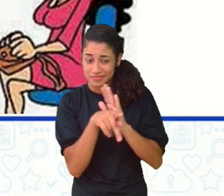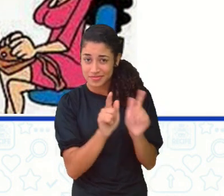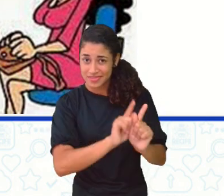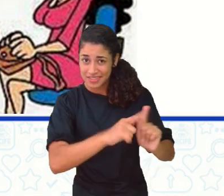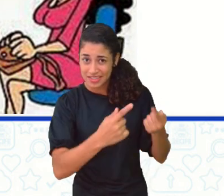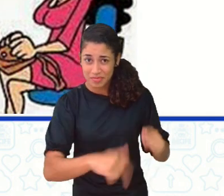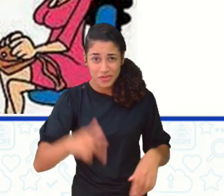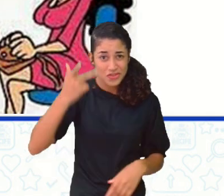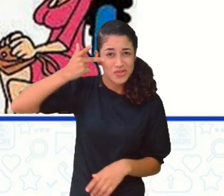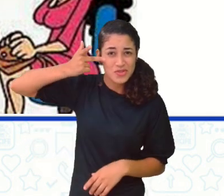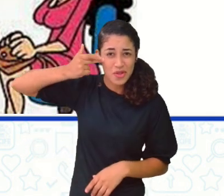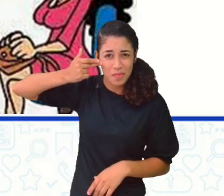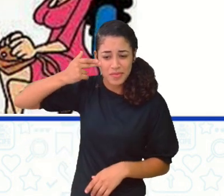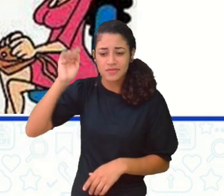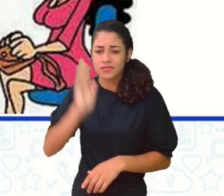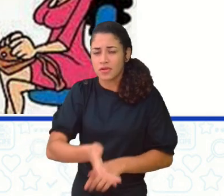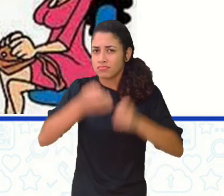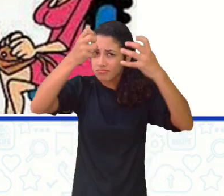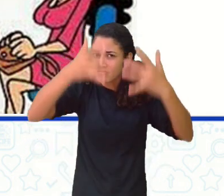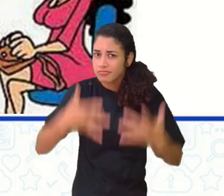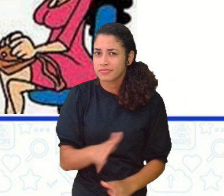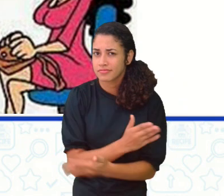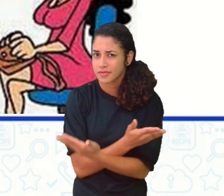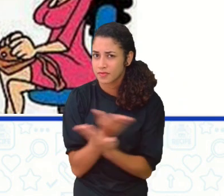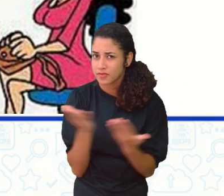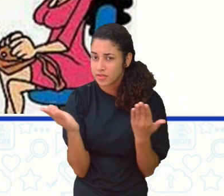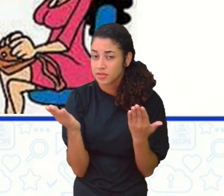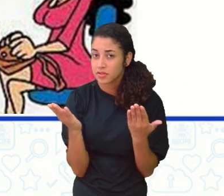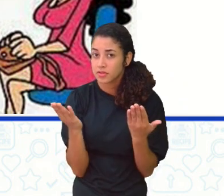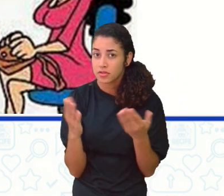gramática normativa que eu falei, que é falado, não é?